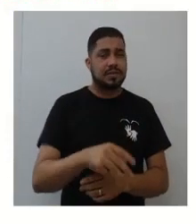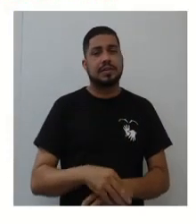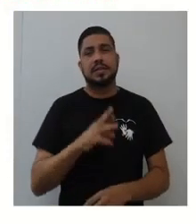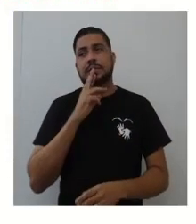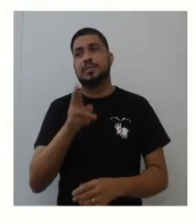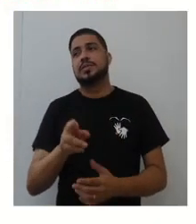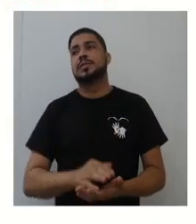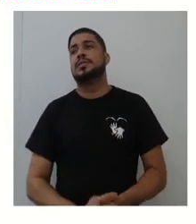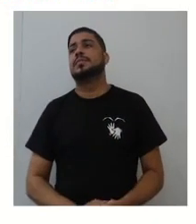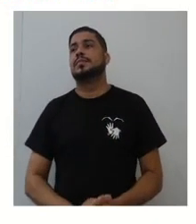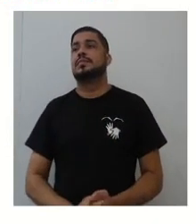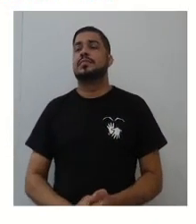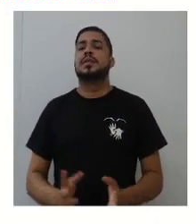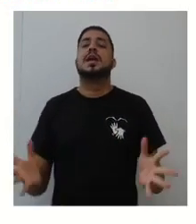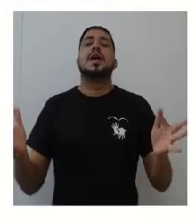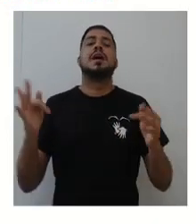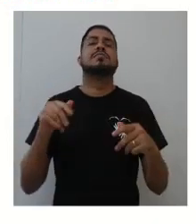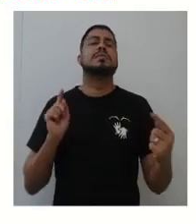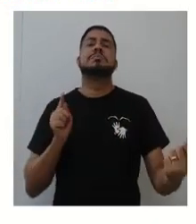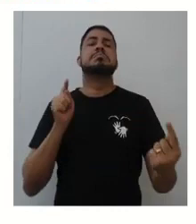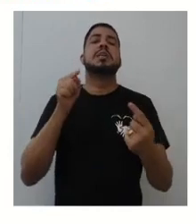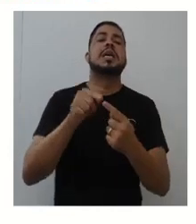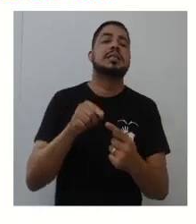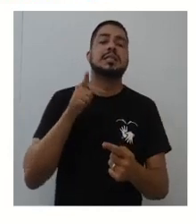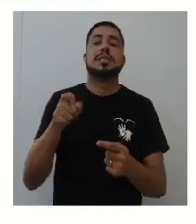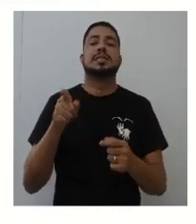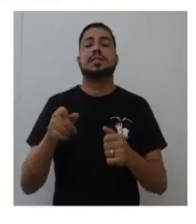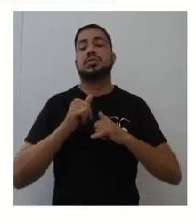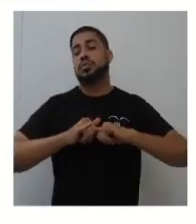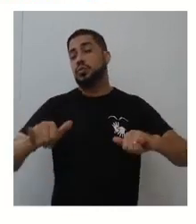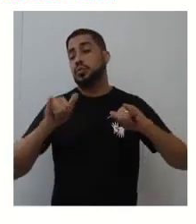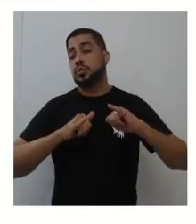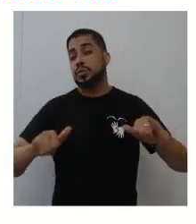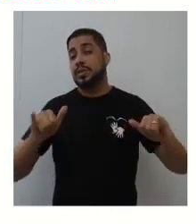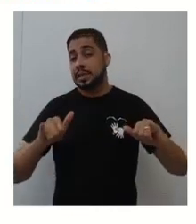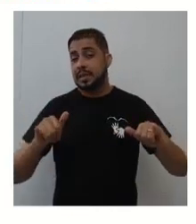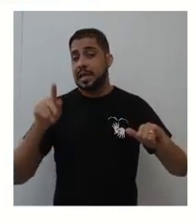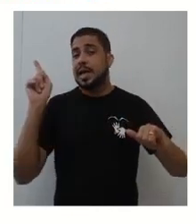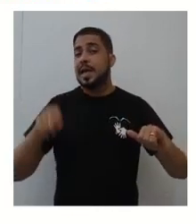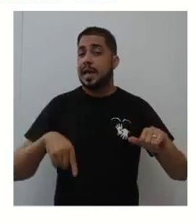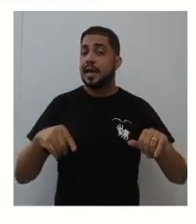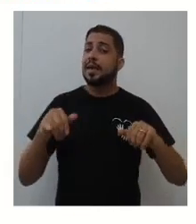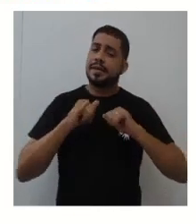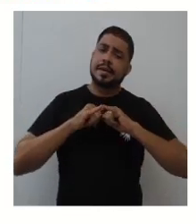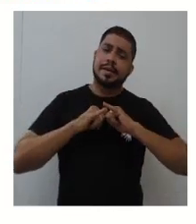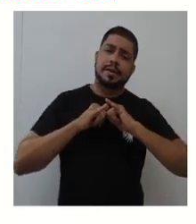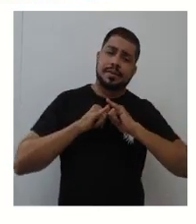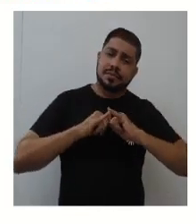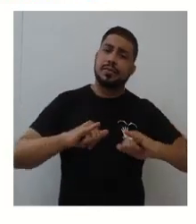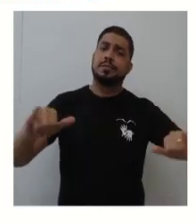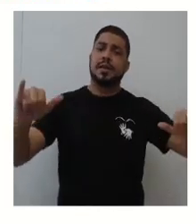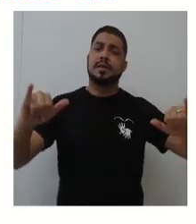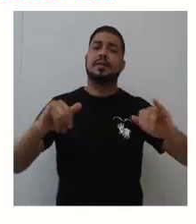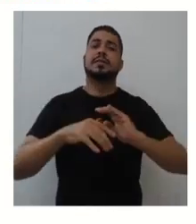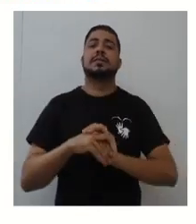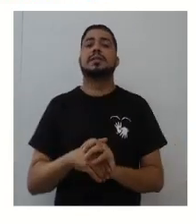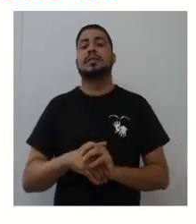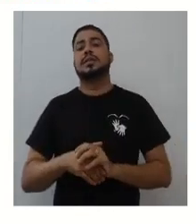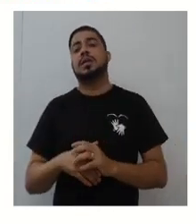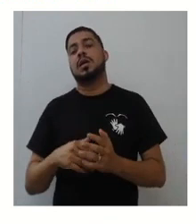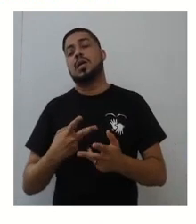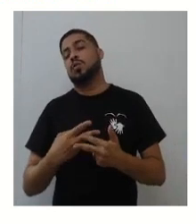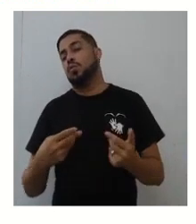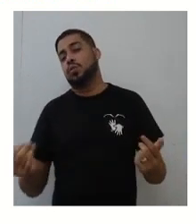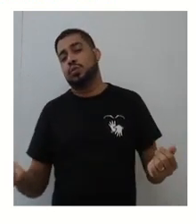para vocês. A finalidade de uma notícia é informar sobre algum fato